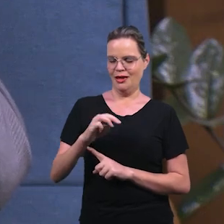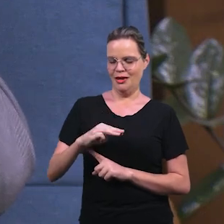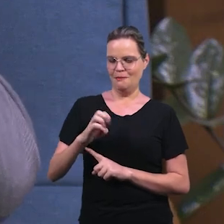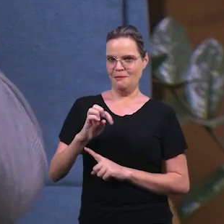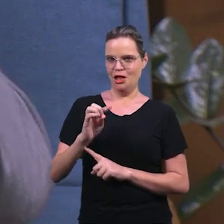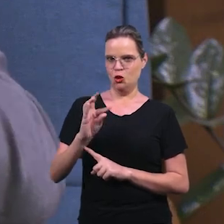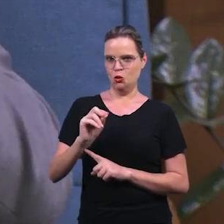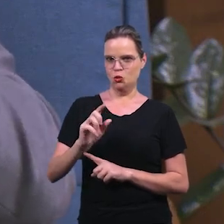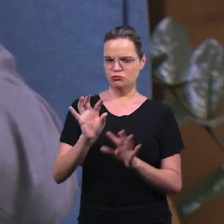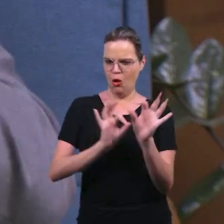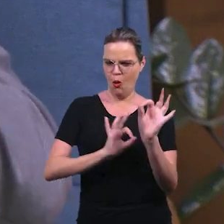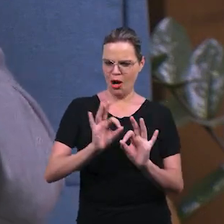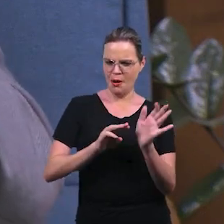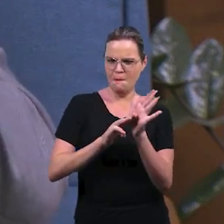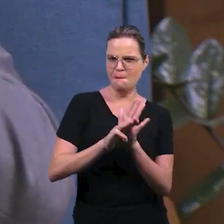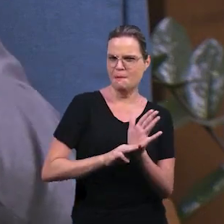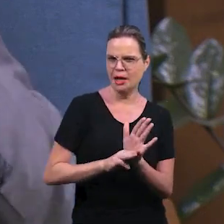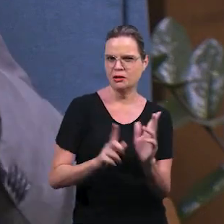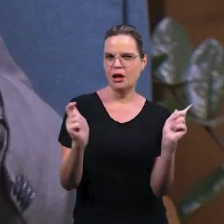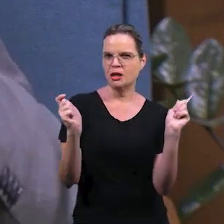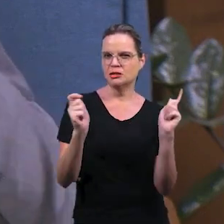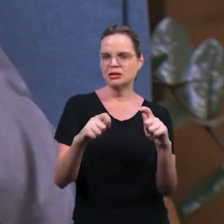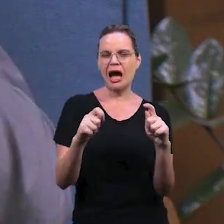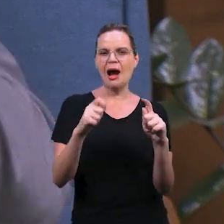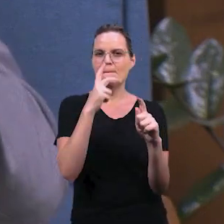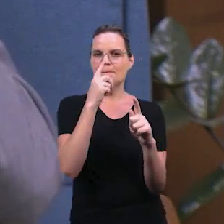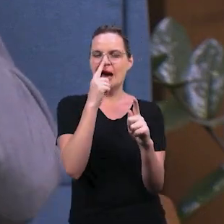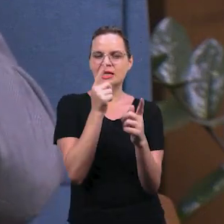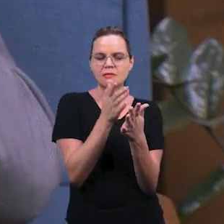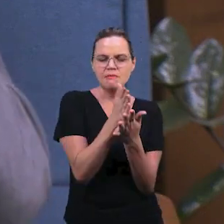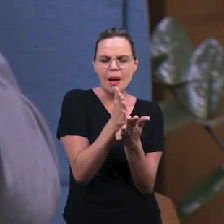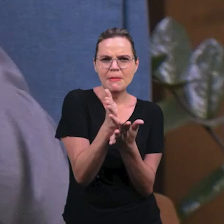ela pode dar margem a diferentes